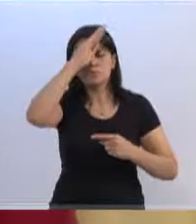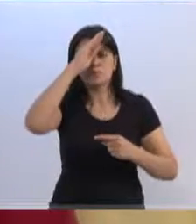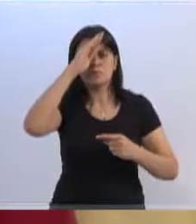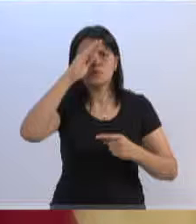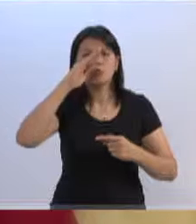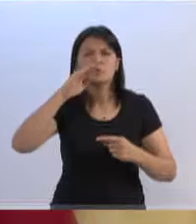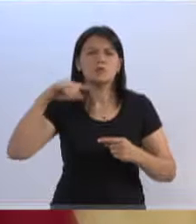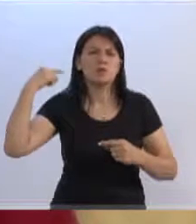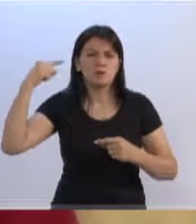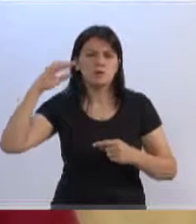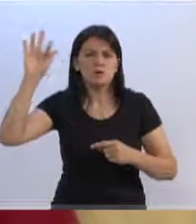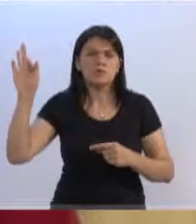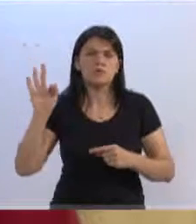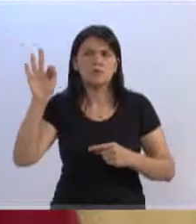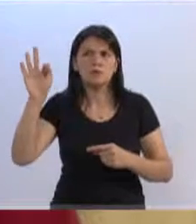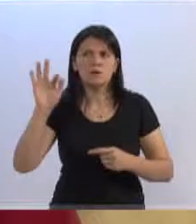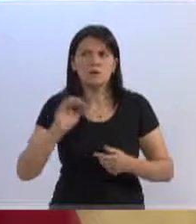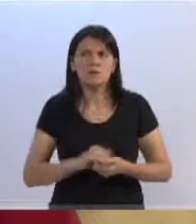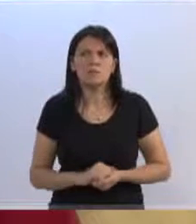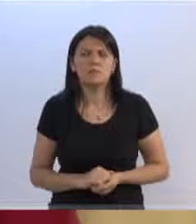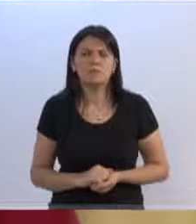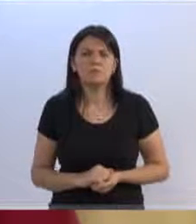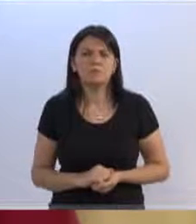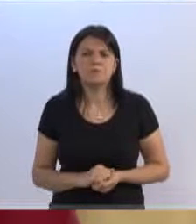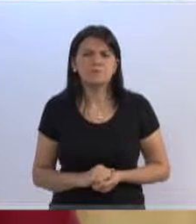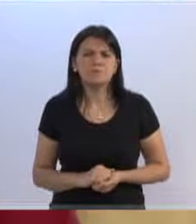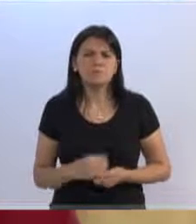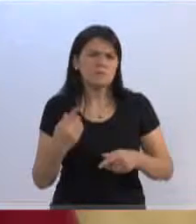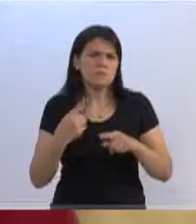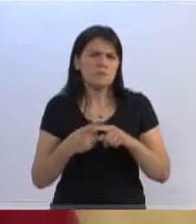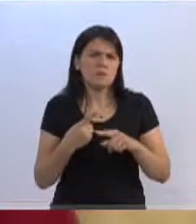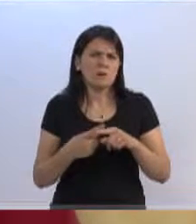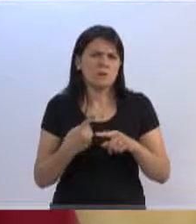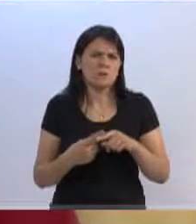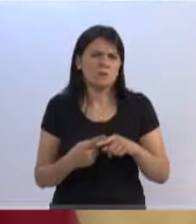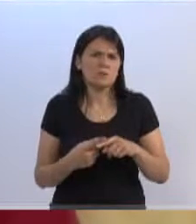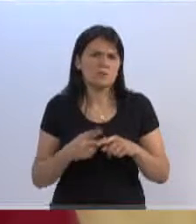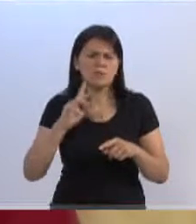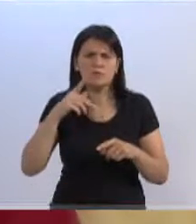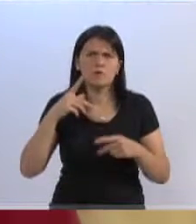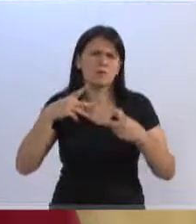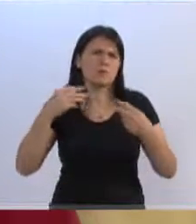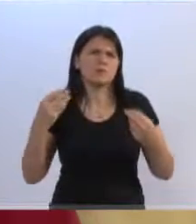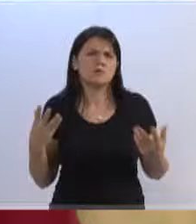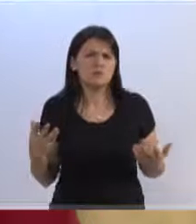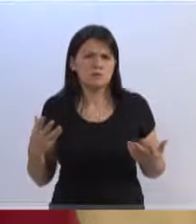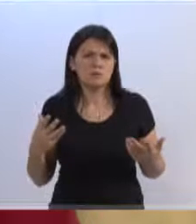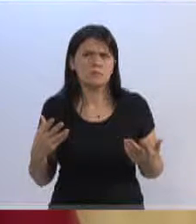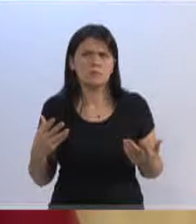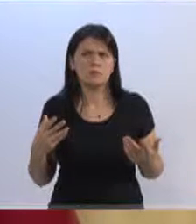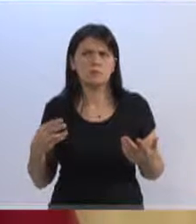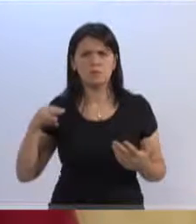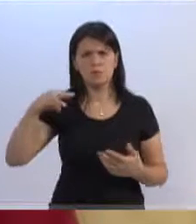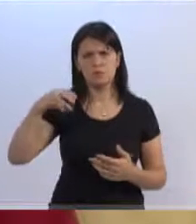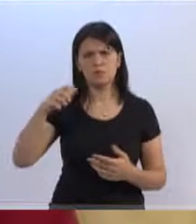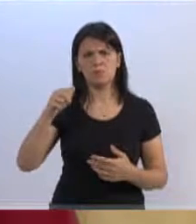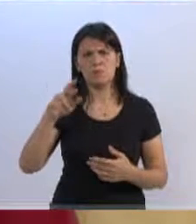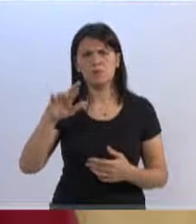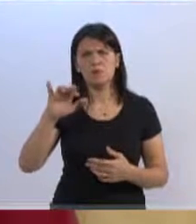2014. A moção de repúdio era porque ele teria dito algumas coisas lá para Maria do